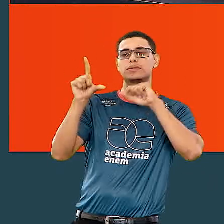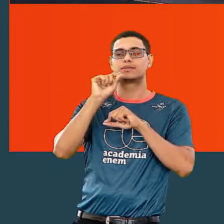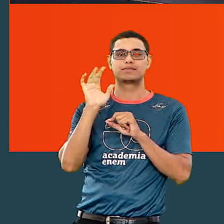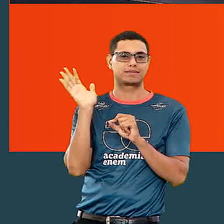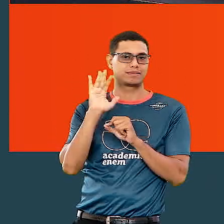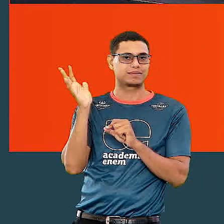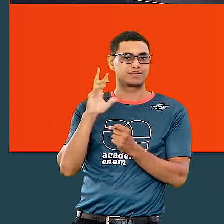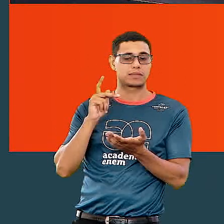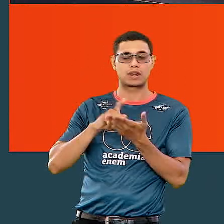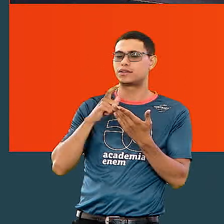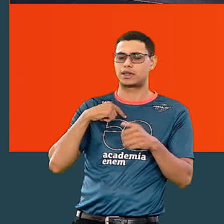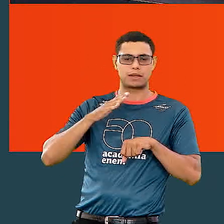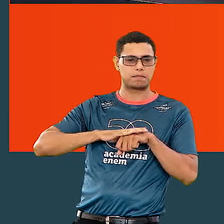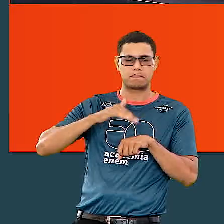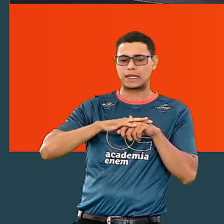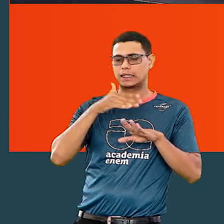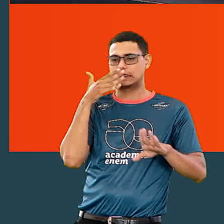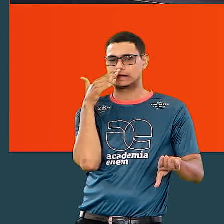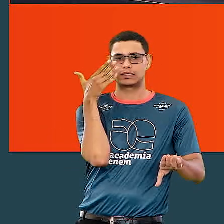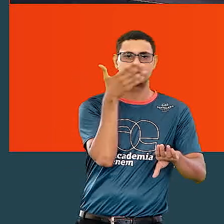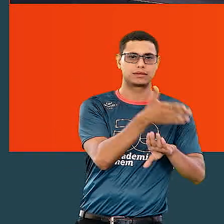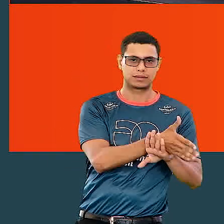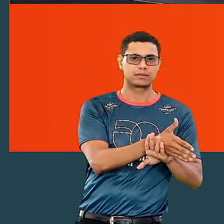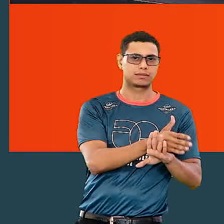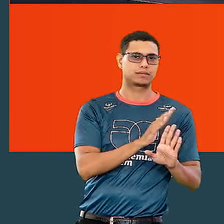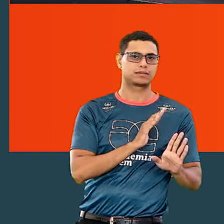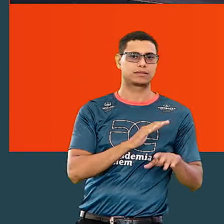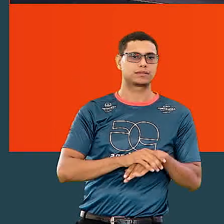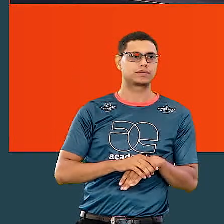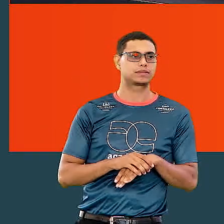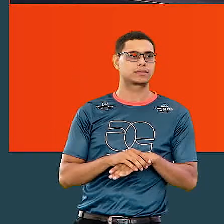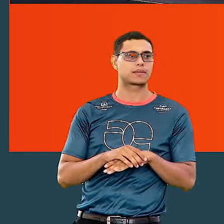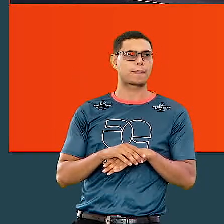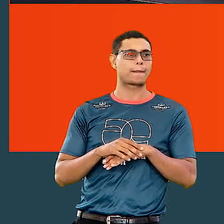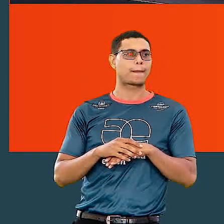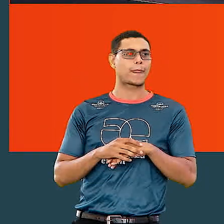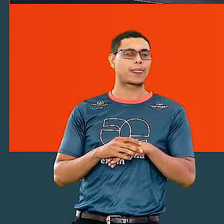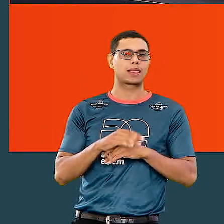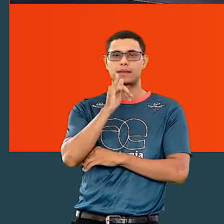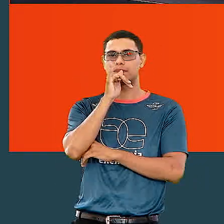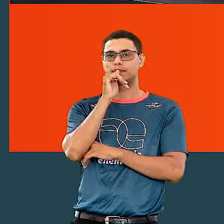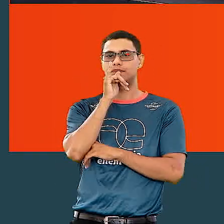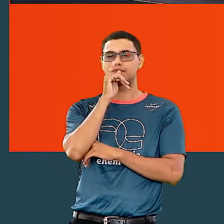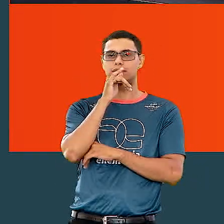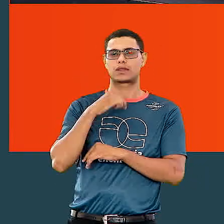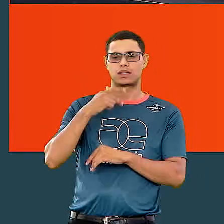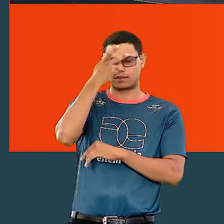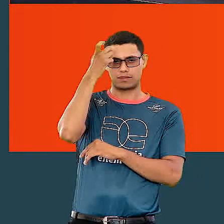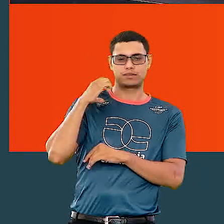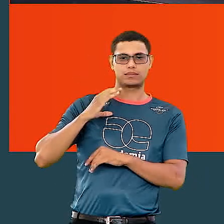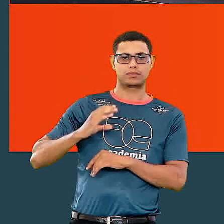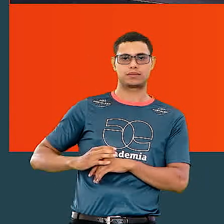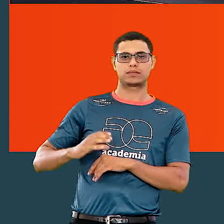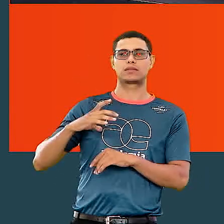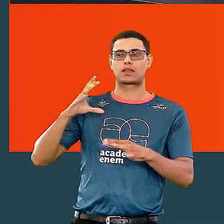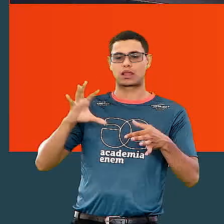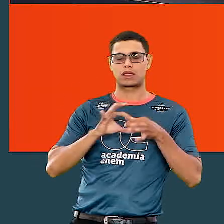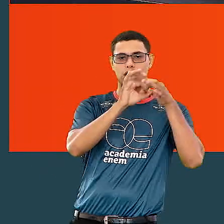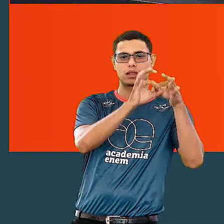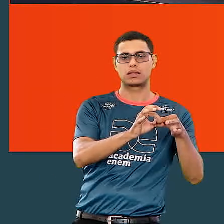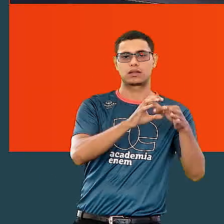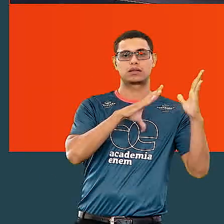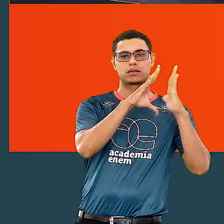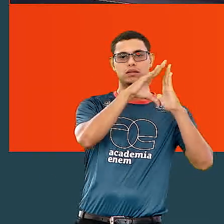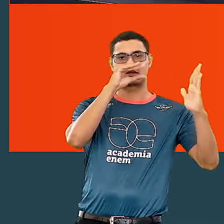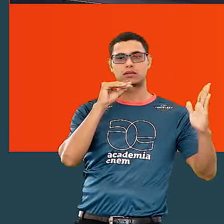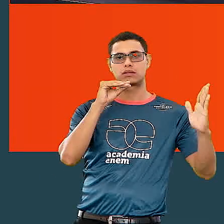participa diretamente. Ou seja, olha só, um exemplo de exercício de cidadania associado ao seguinte